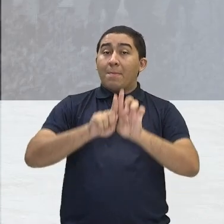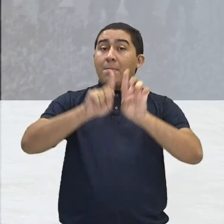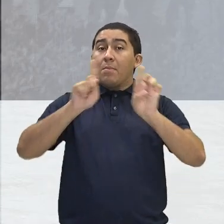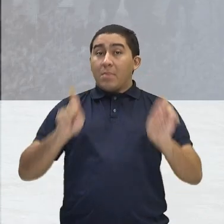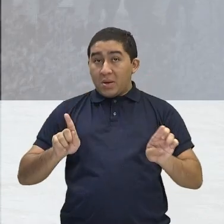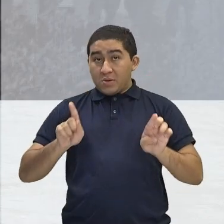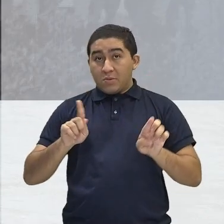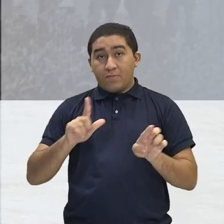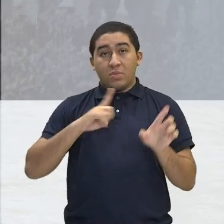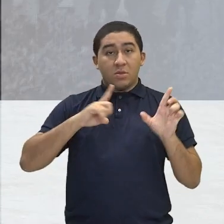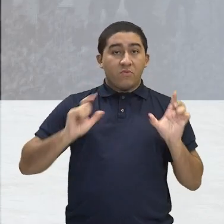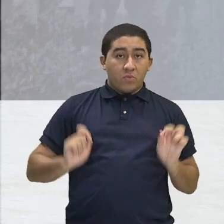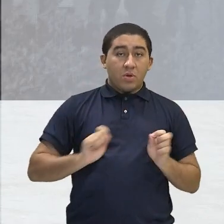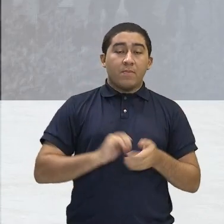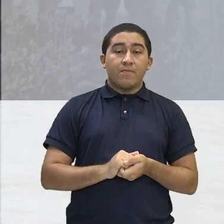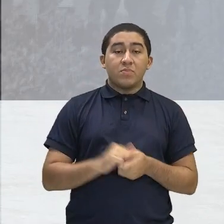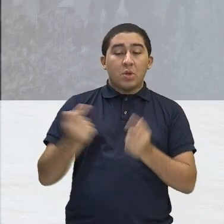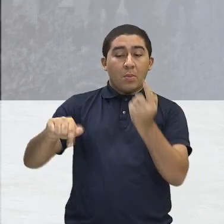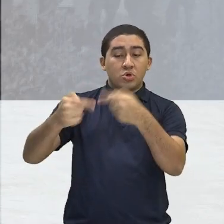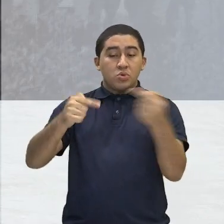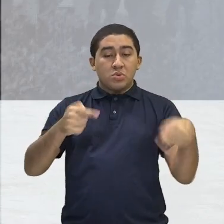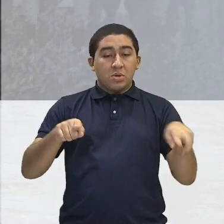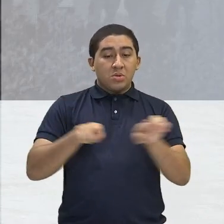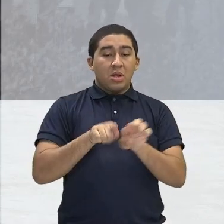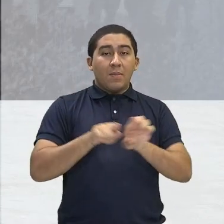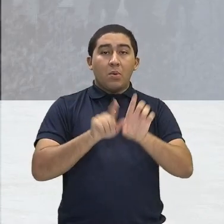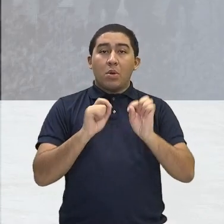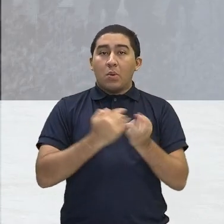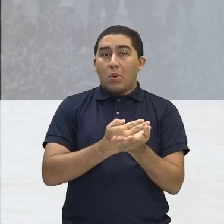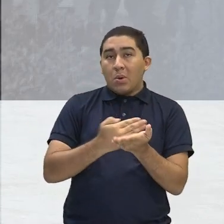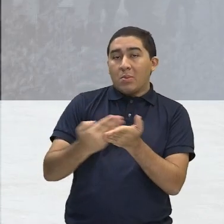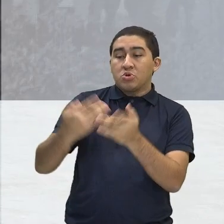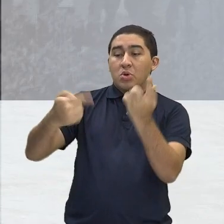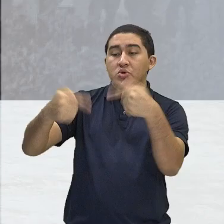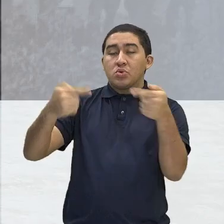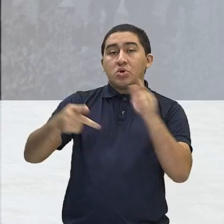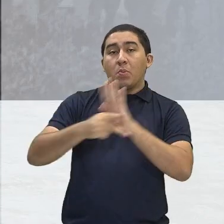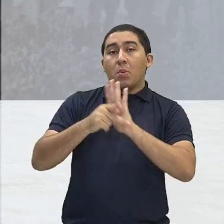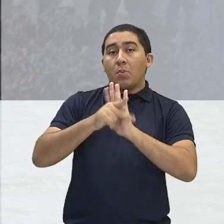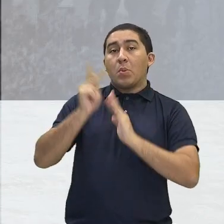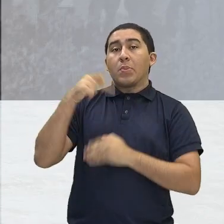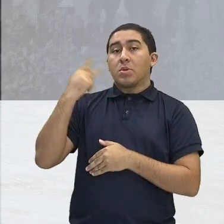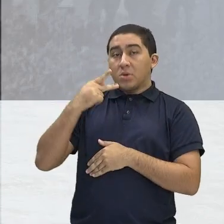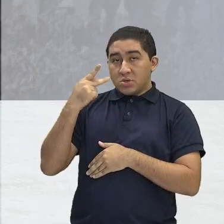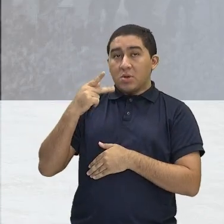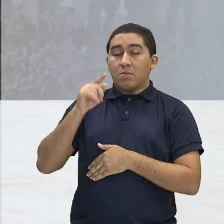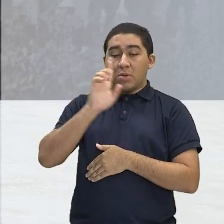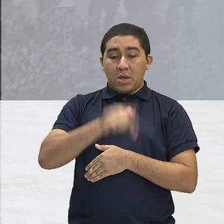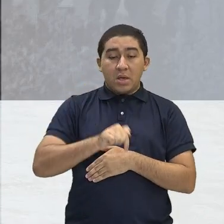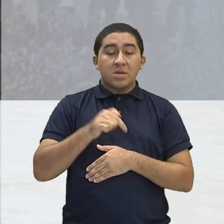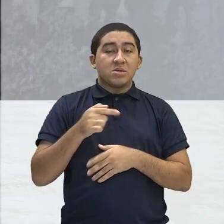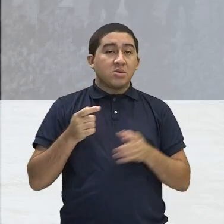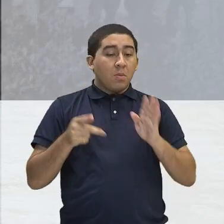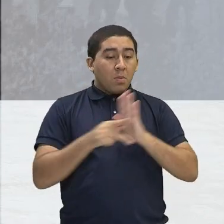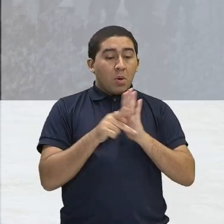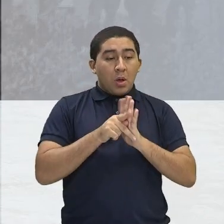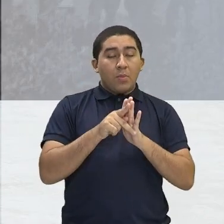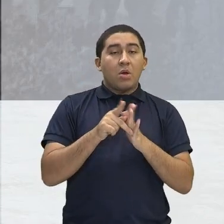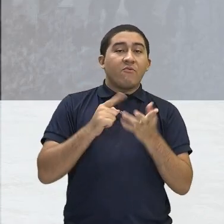né, houve ali uma discussão e uma abertura também política para que esses